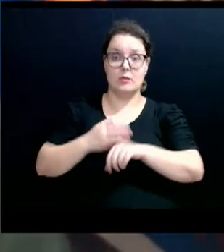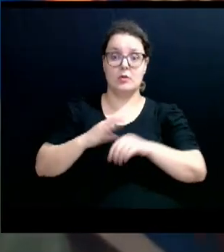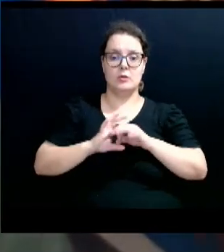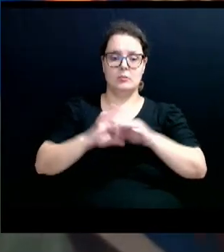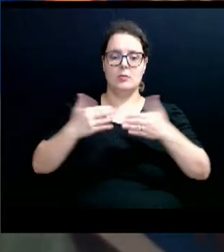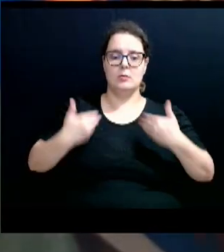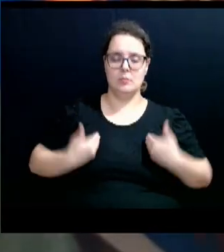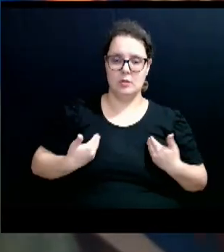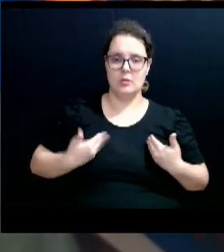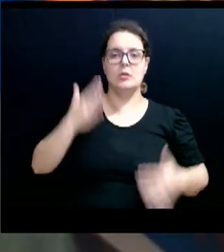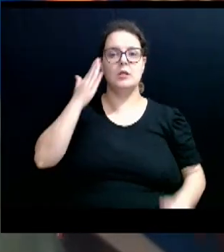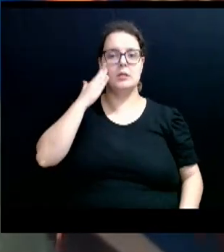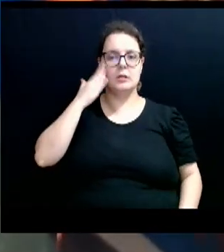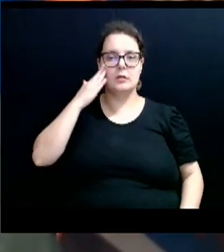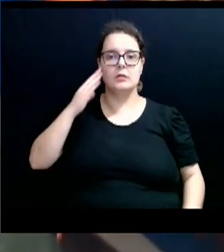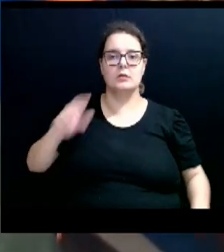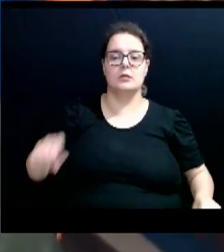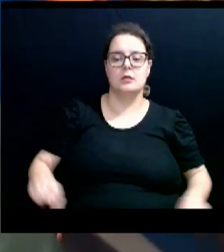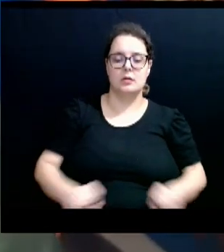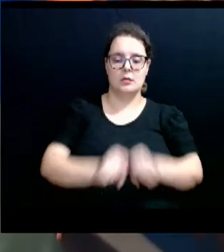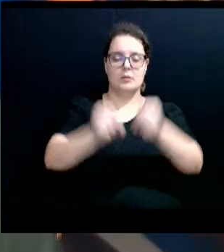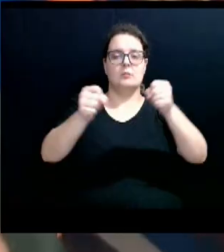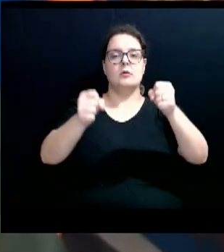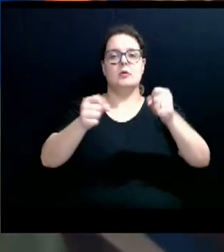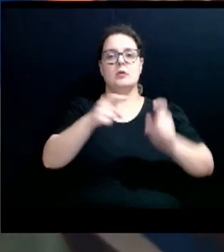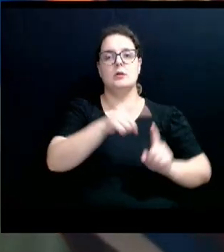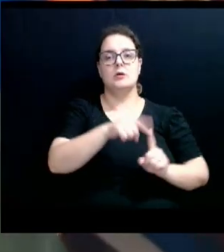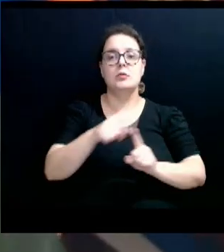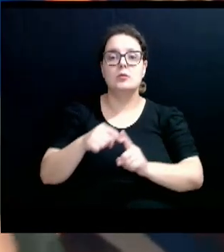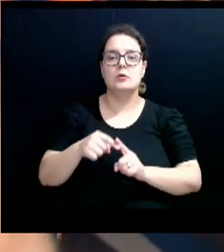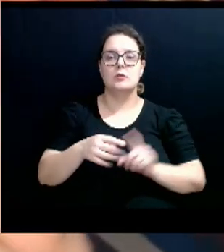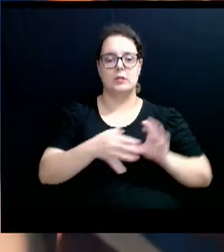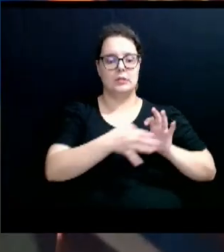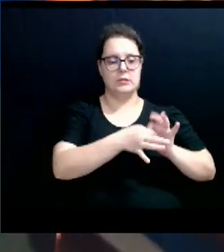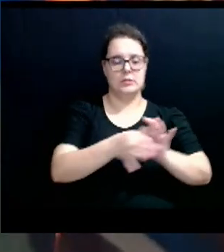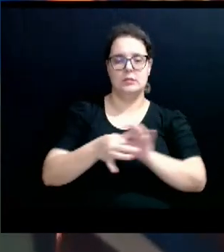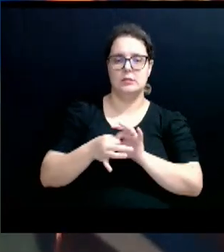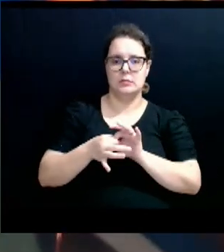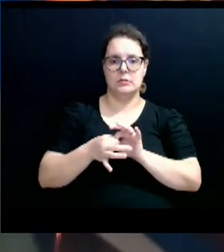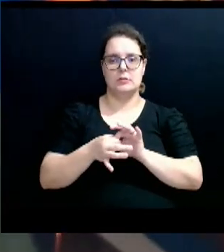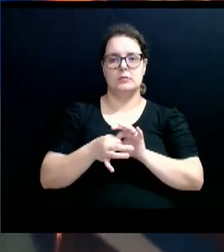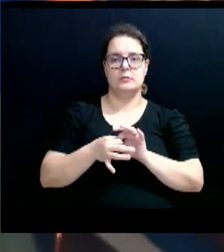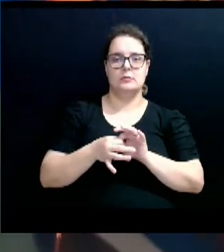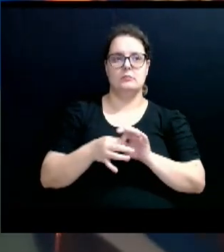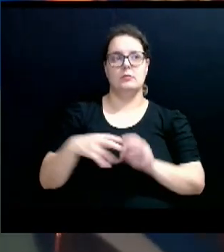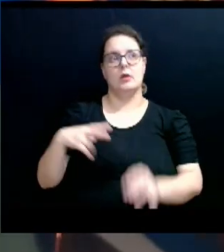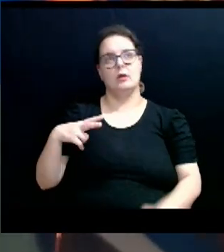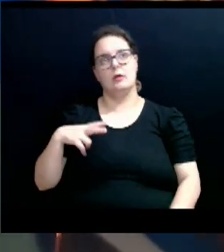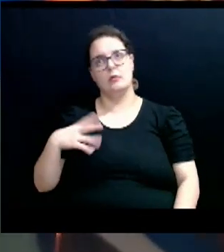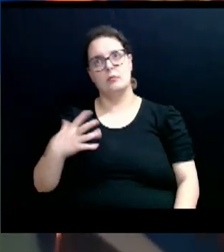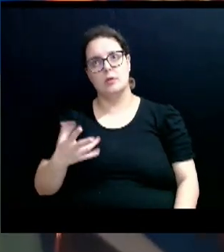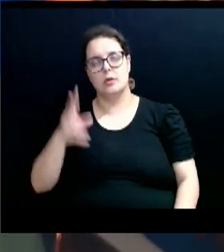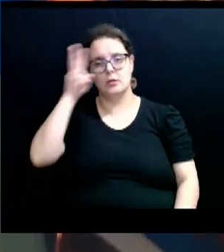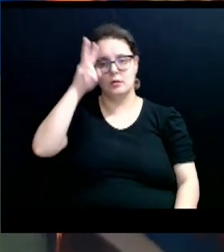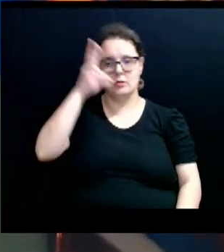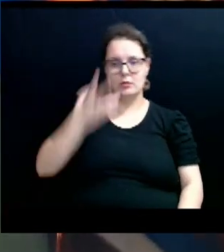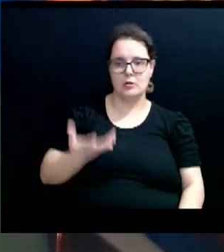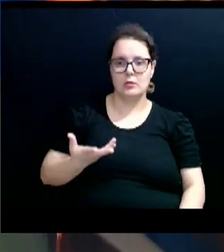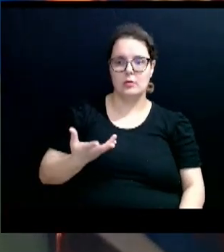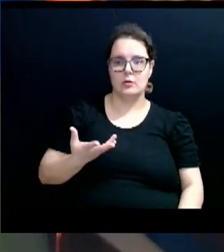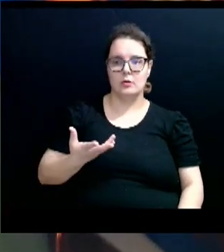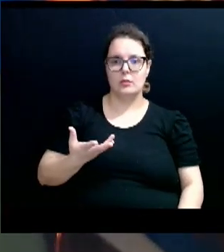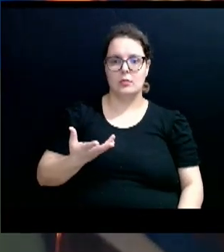e quebrar esse tipo de ciclo. E particularmente na história do indivíduo, quando a